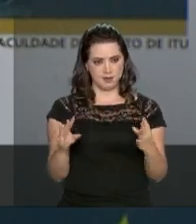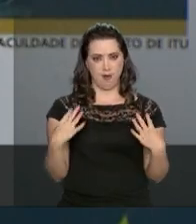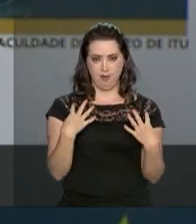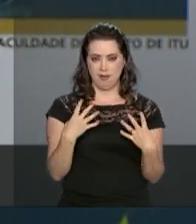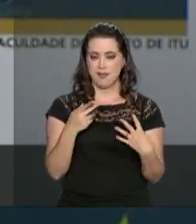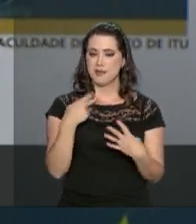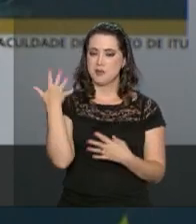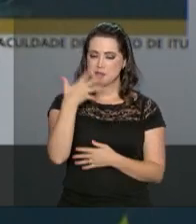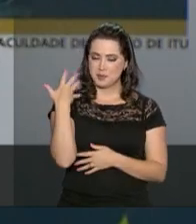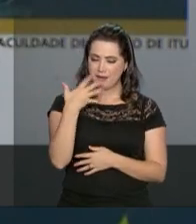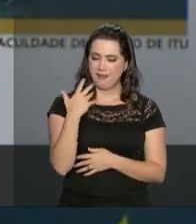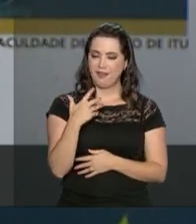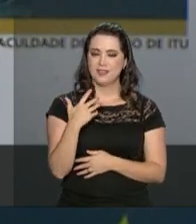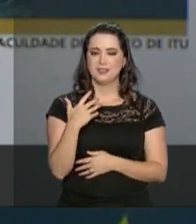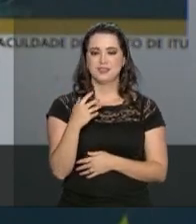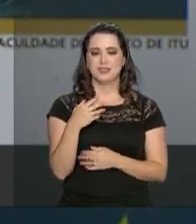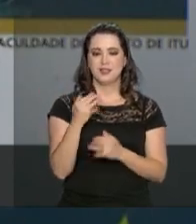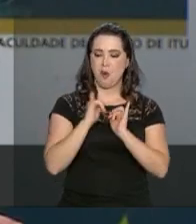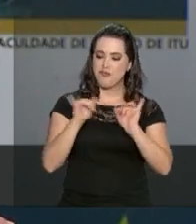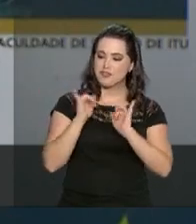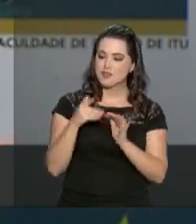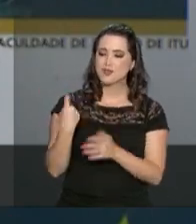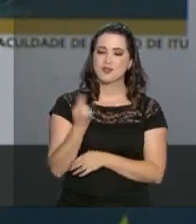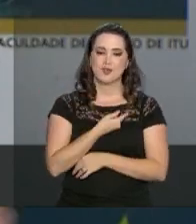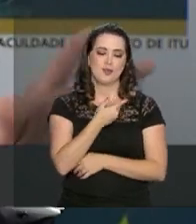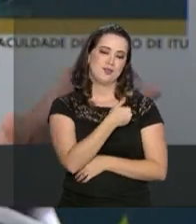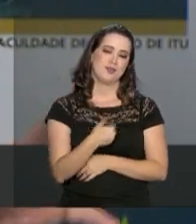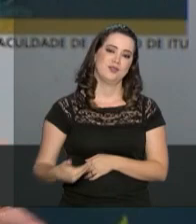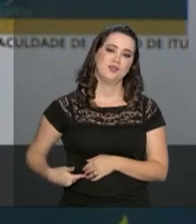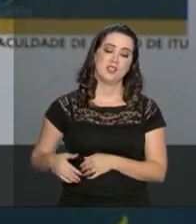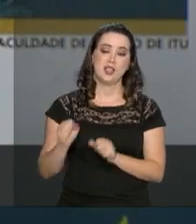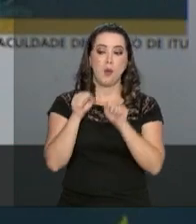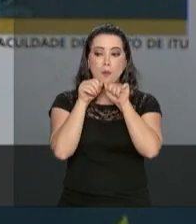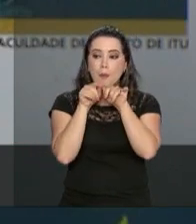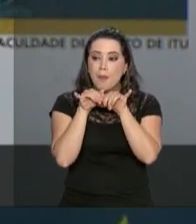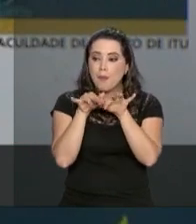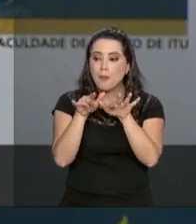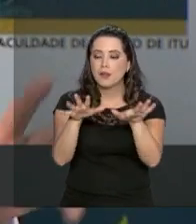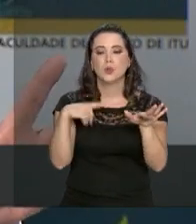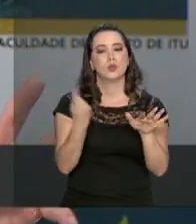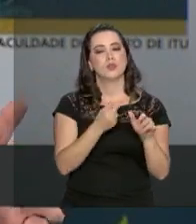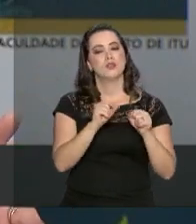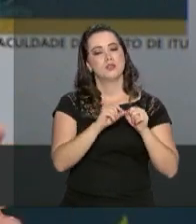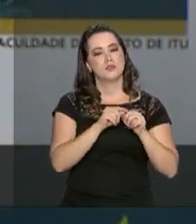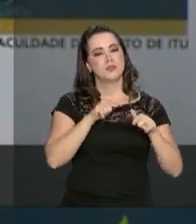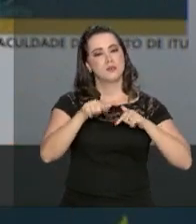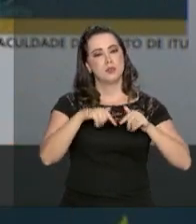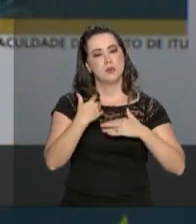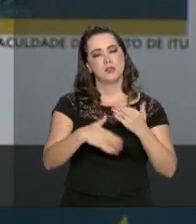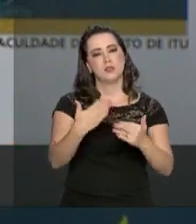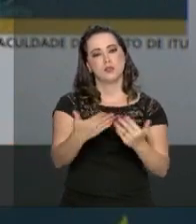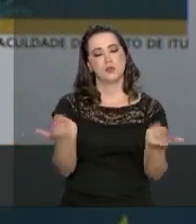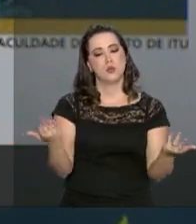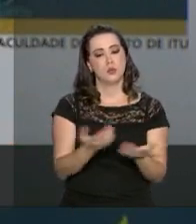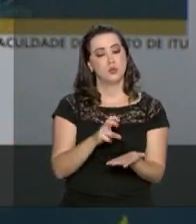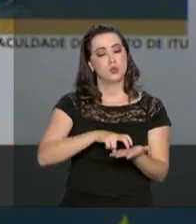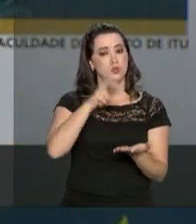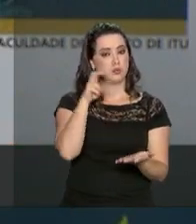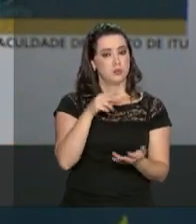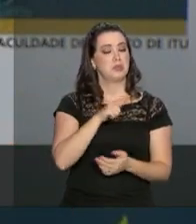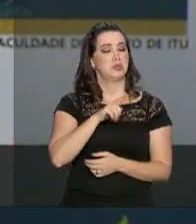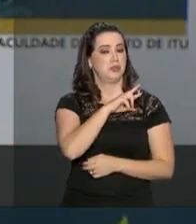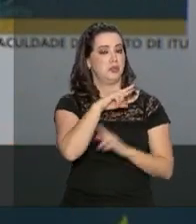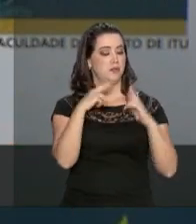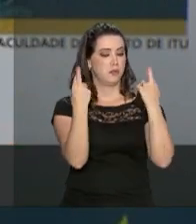para fazer um pouco de propaganda do governo, no sentido de propagar aquilo que nós fazemos. Ainda hoje, pela manhã, eu fiz uma reunião no